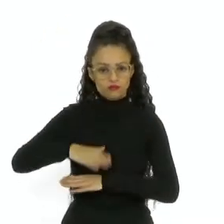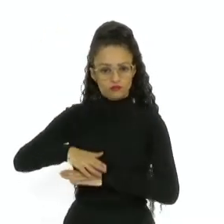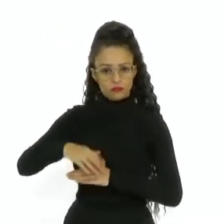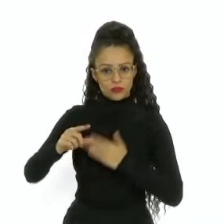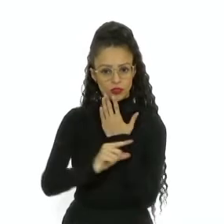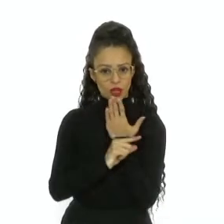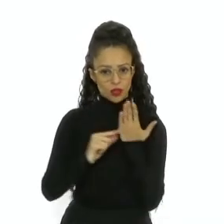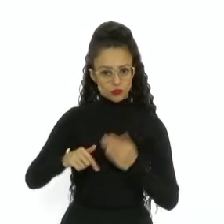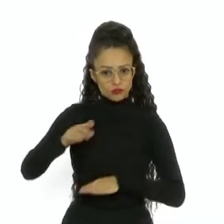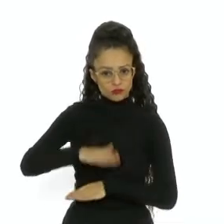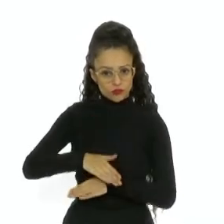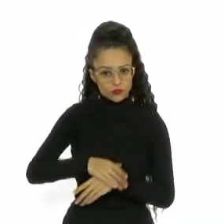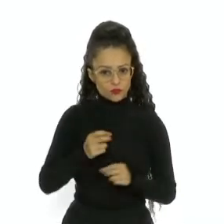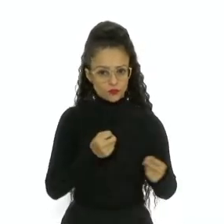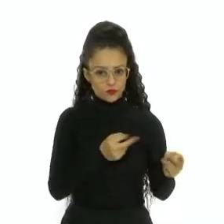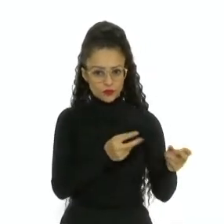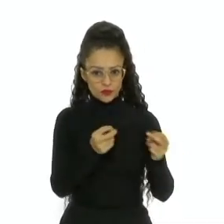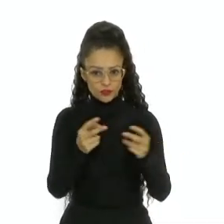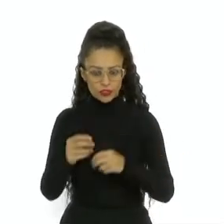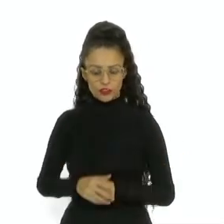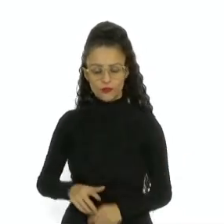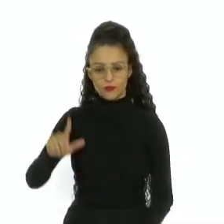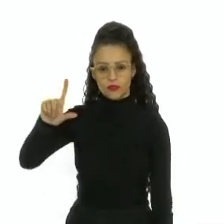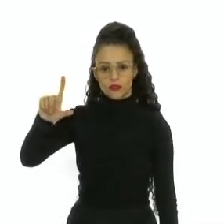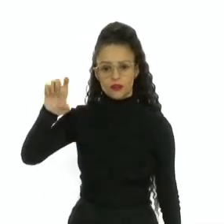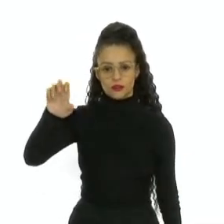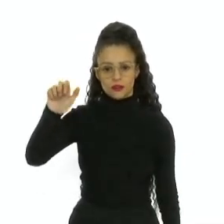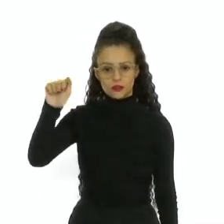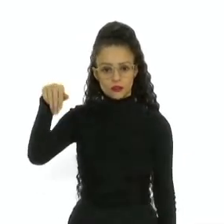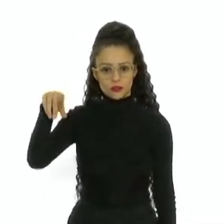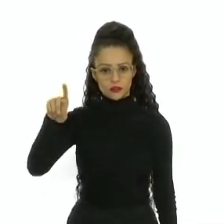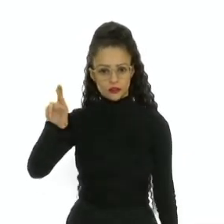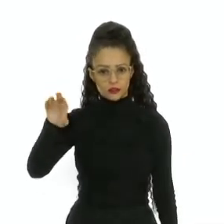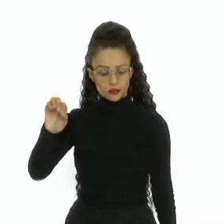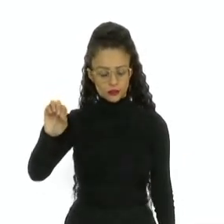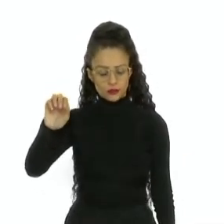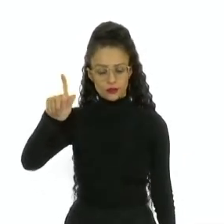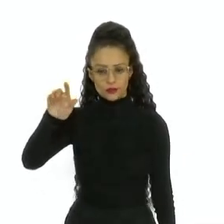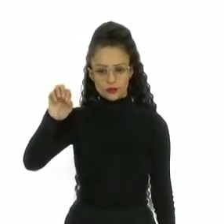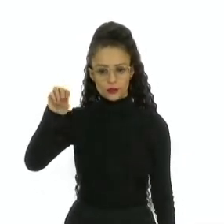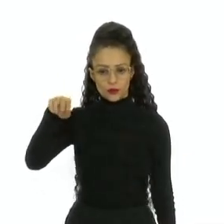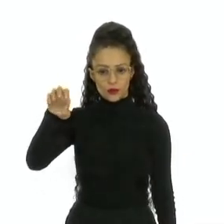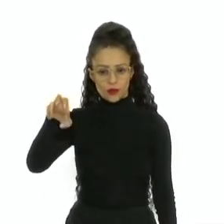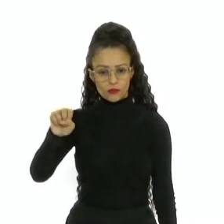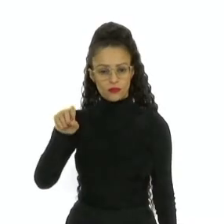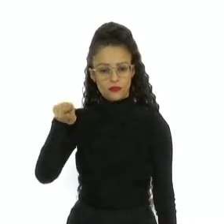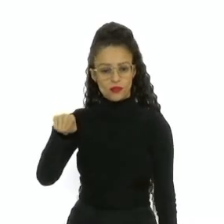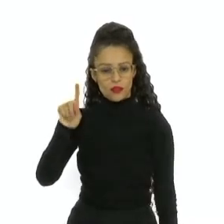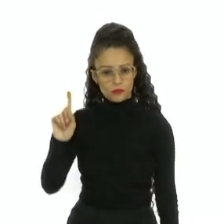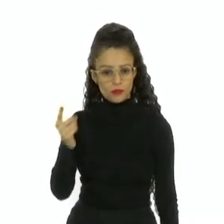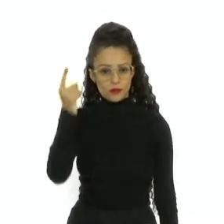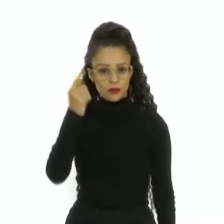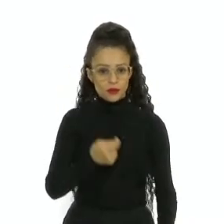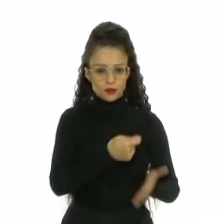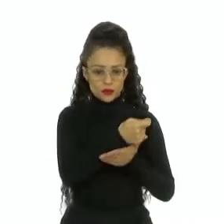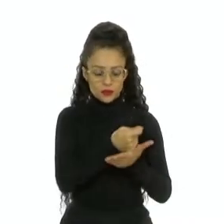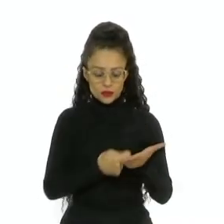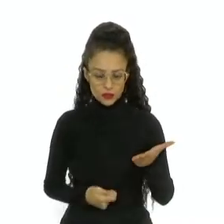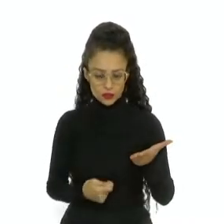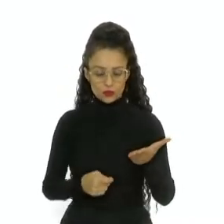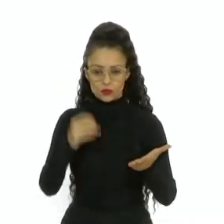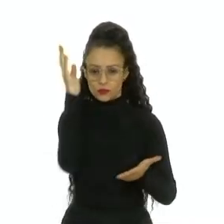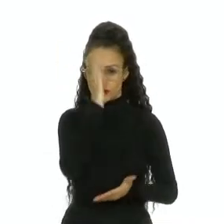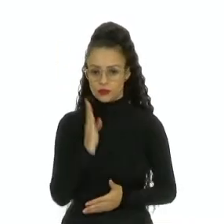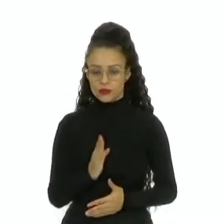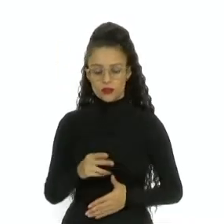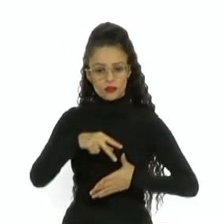maioria das vezes, tá? Leandro Gomes de Barros é considerado o primeiro escritor brasileiro de literatura de